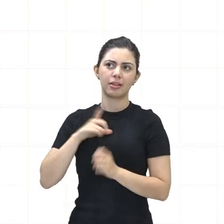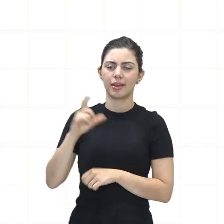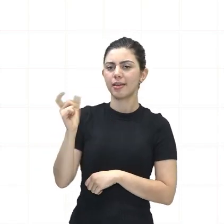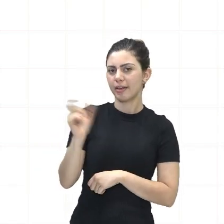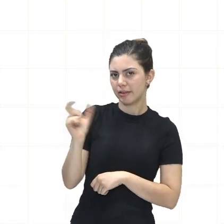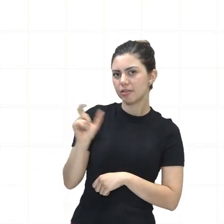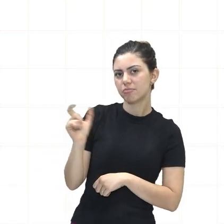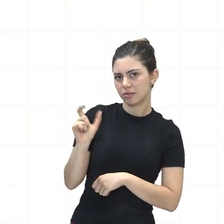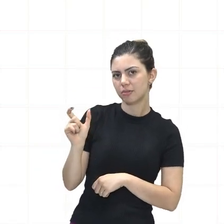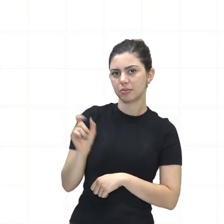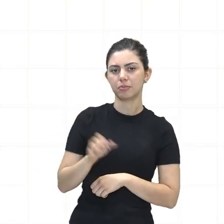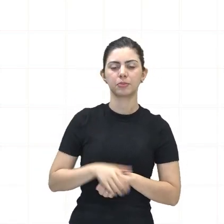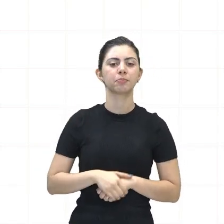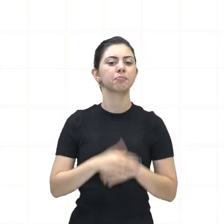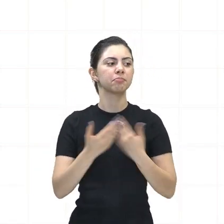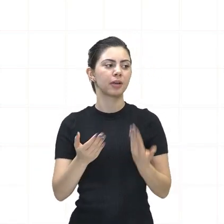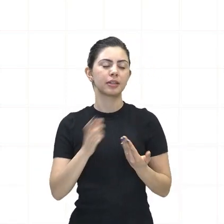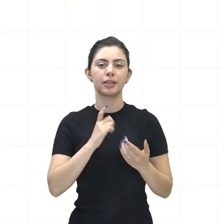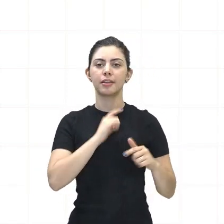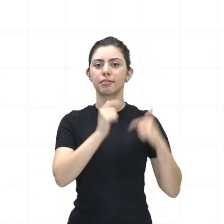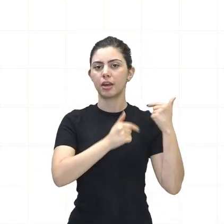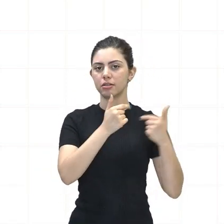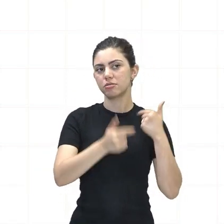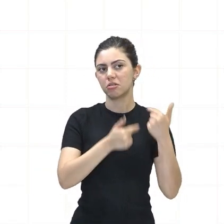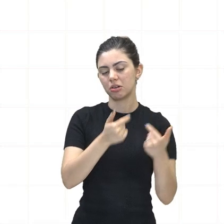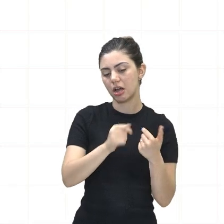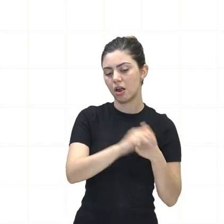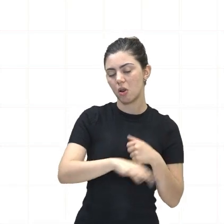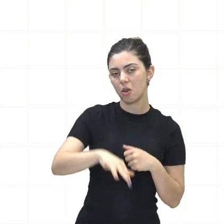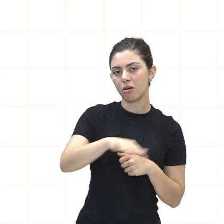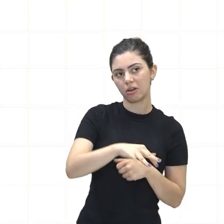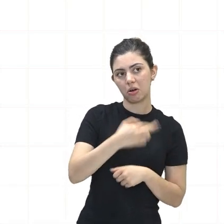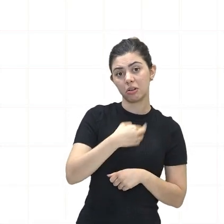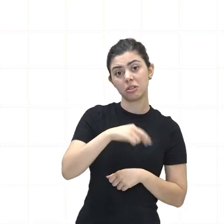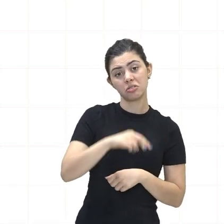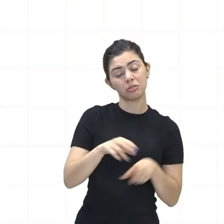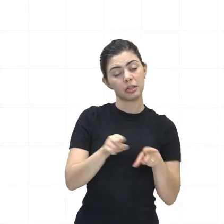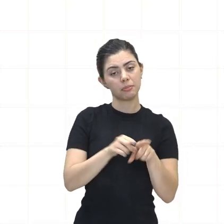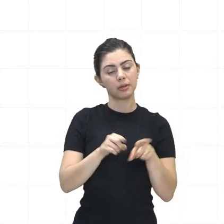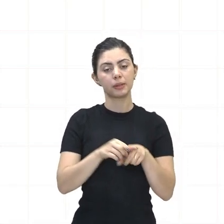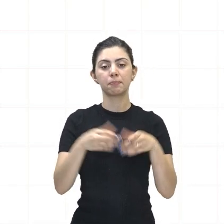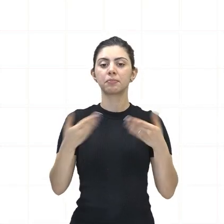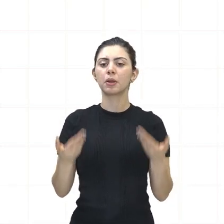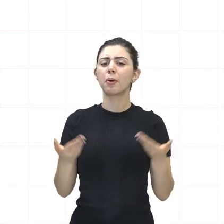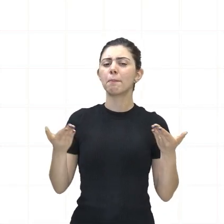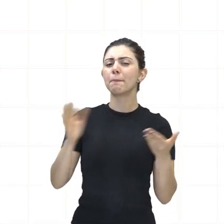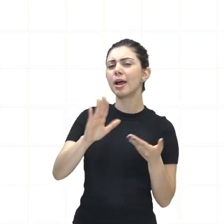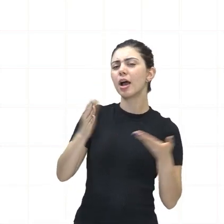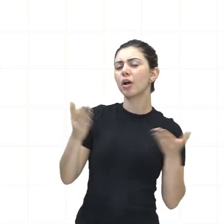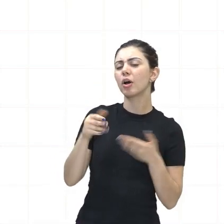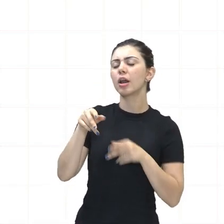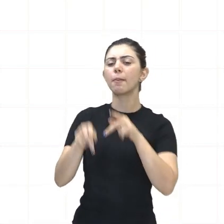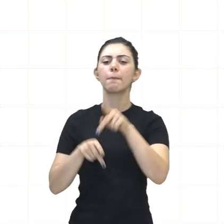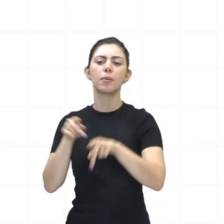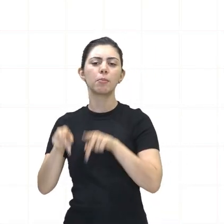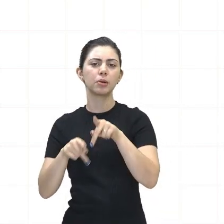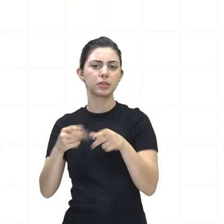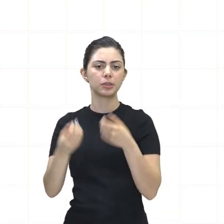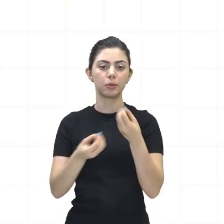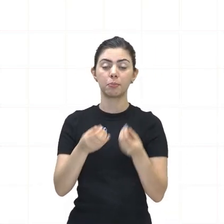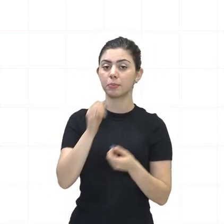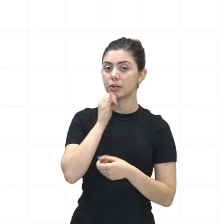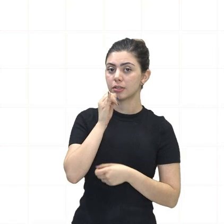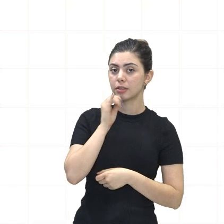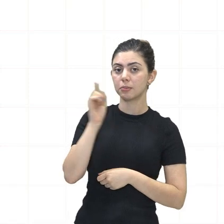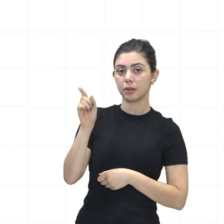maior, crenças tradicionais, né? Dos grupos tradicionais. E a população, como a gente vai ver aí na próxima tela, tem até o exemplo de Angola,